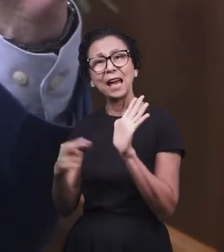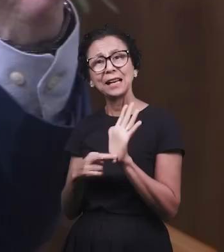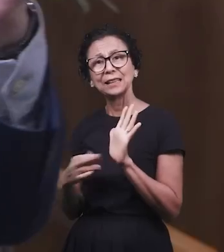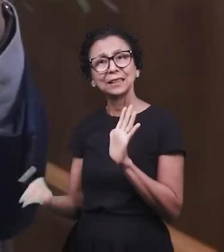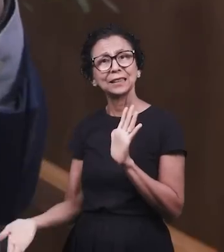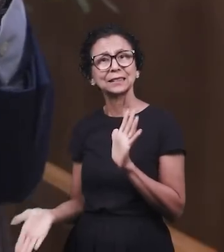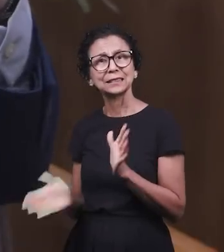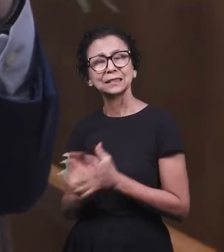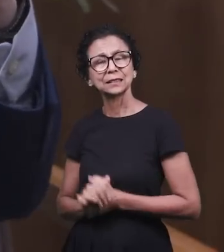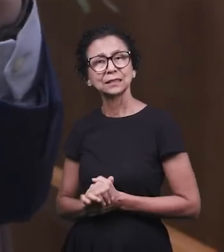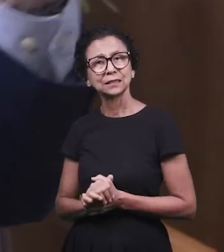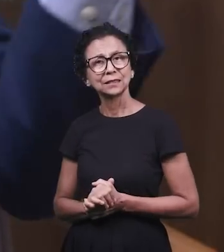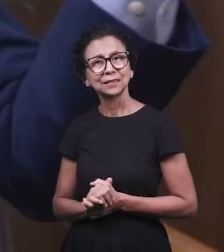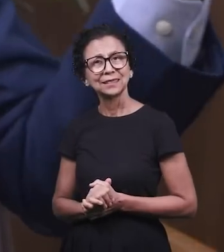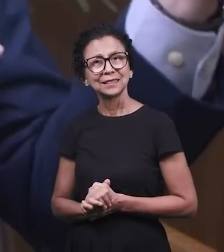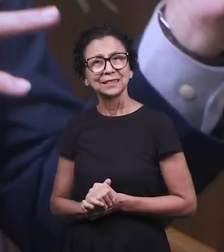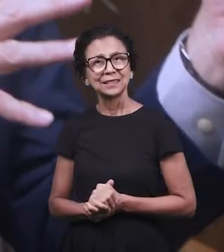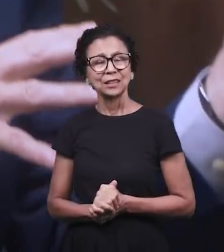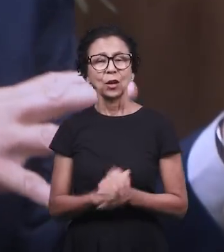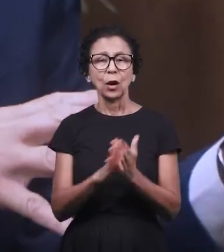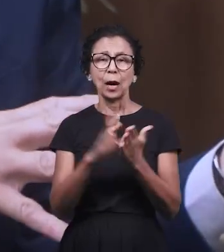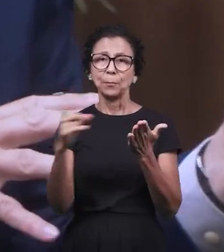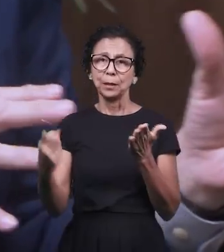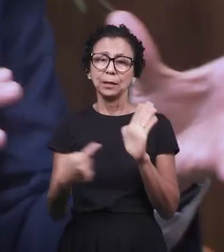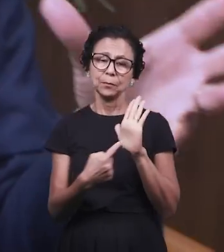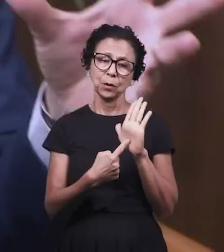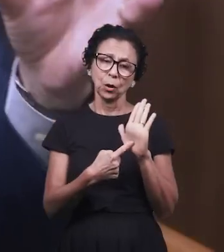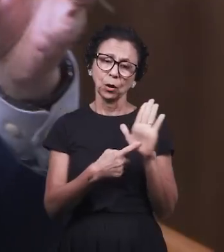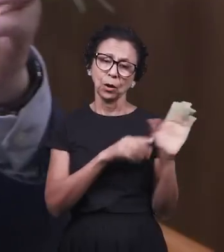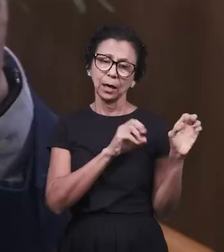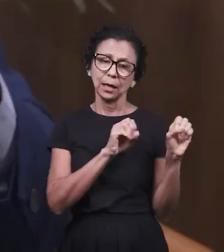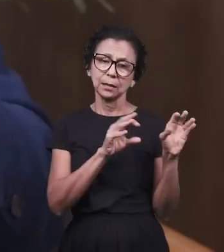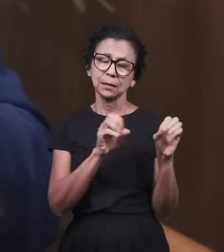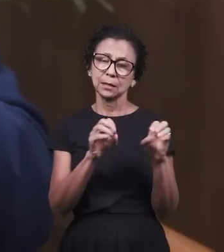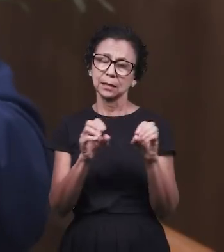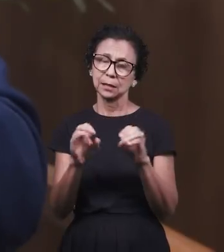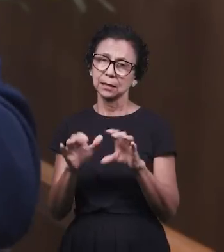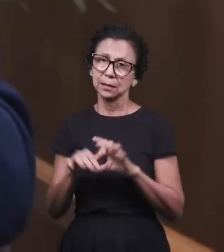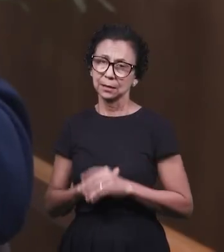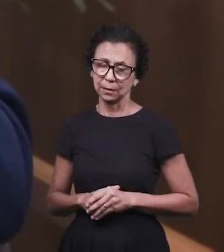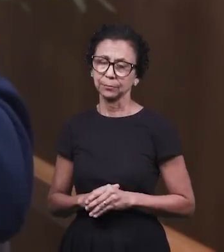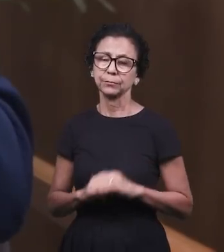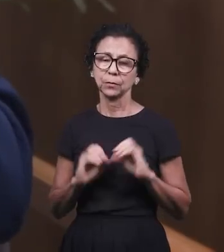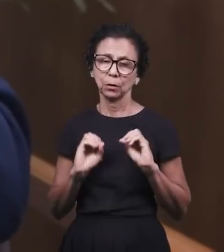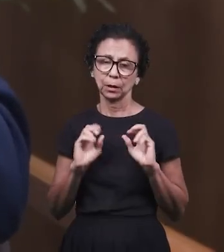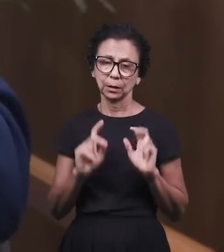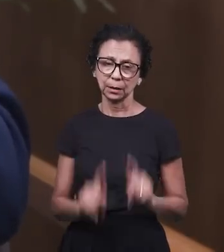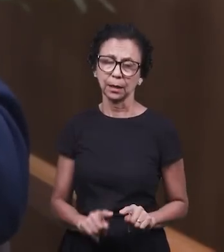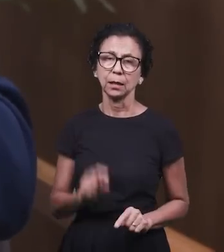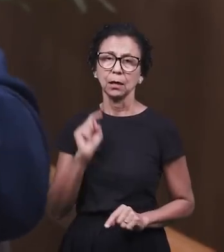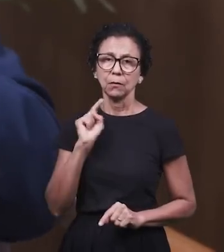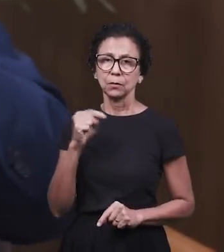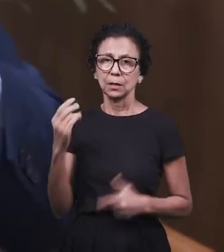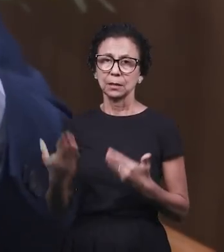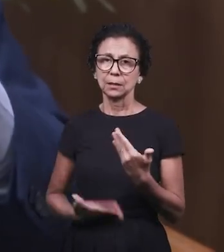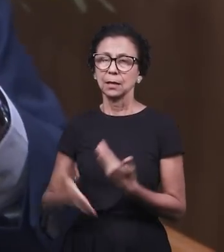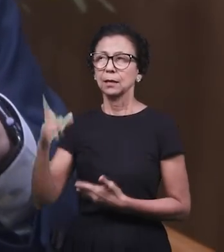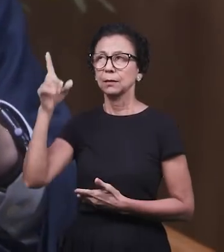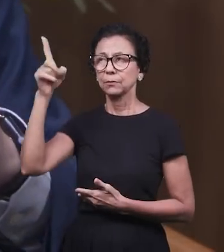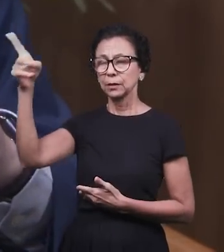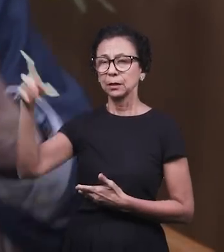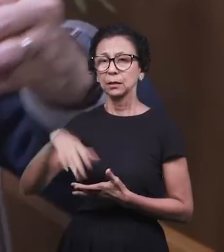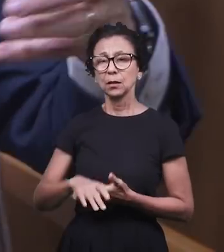regras. Quer dizer, então, tá bem, a Bíblia fala assim, você serve a Deus dessa forma,